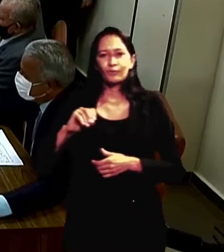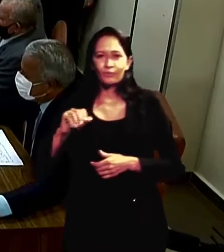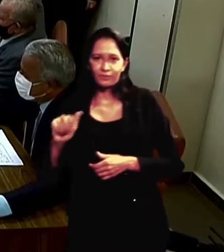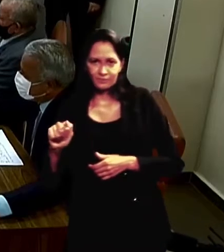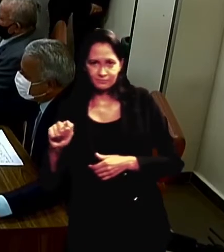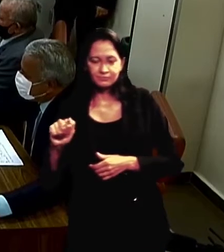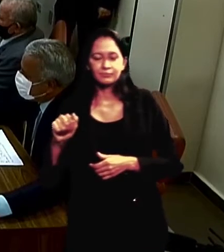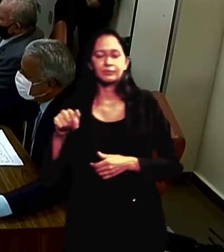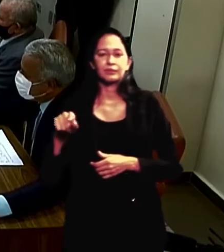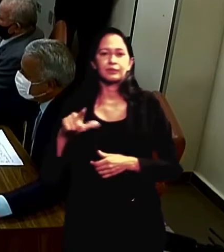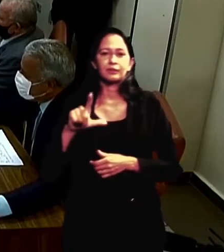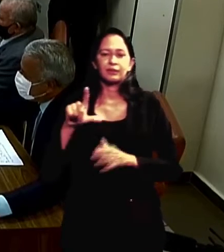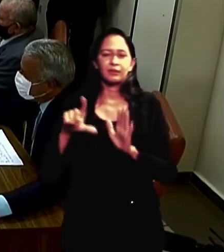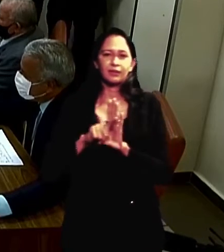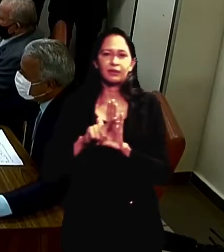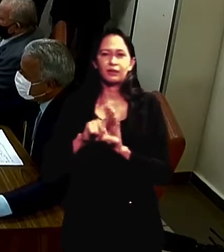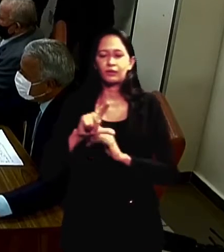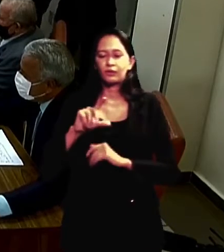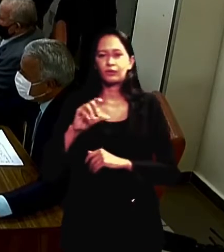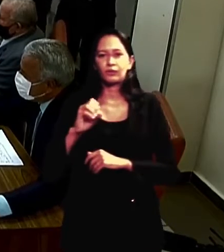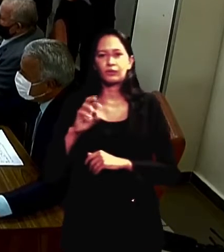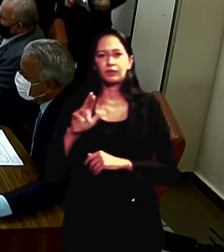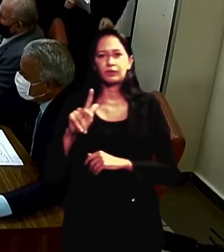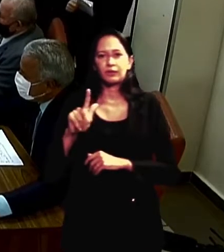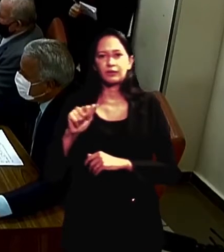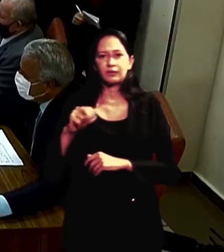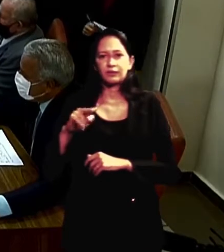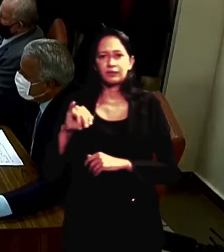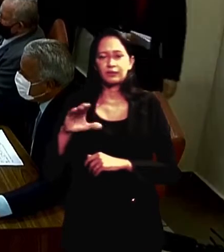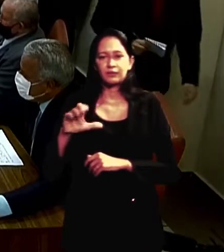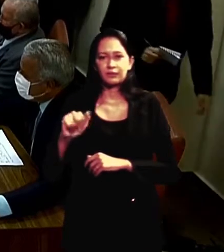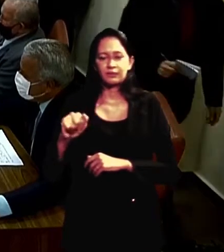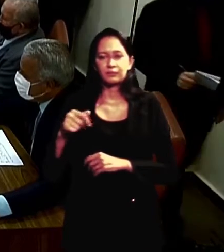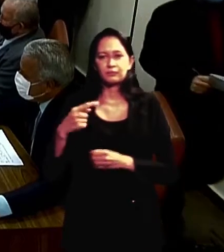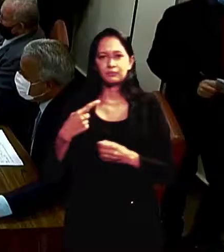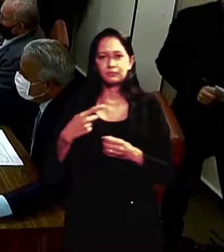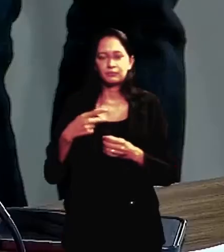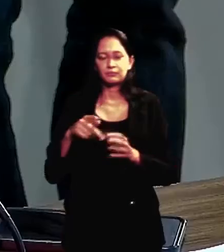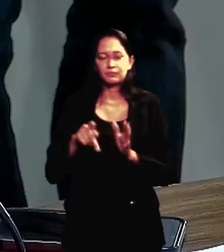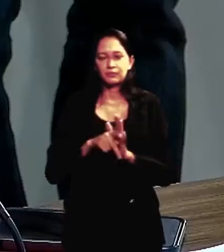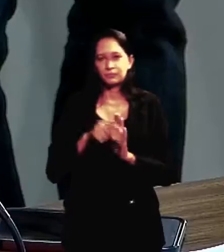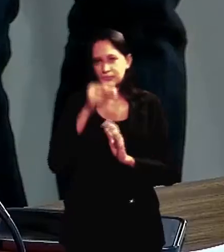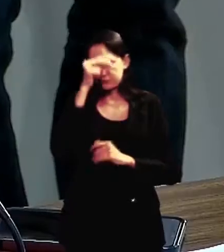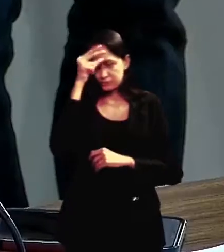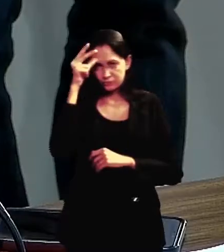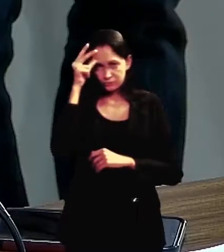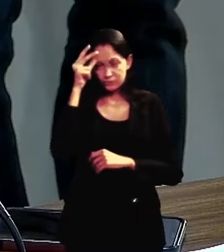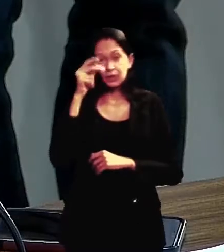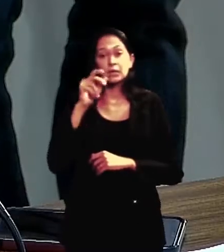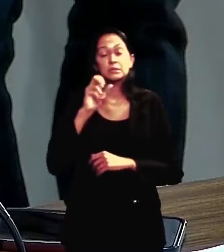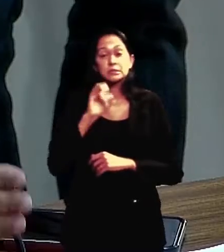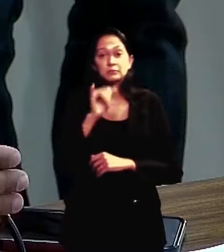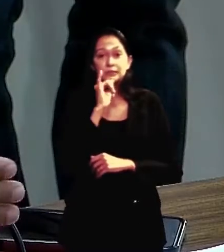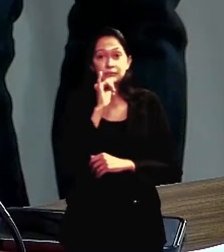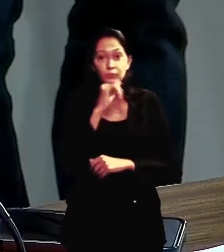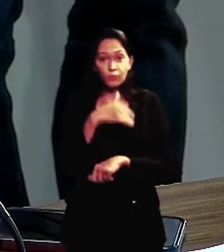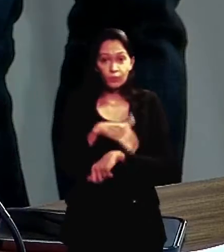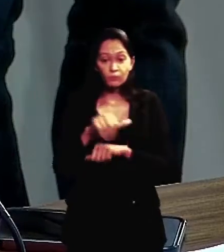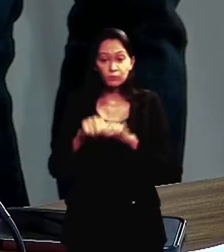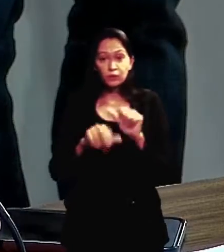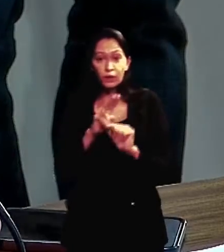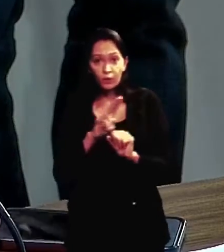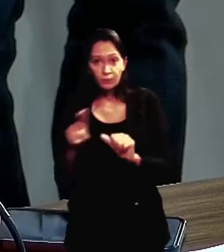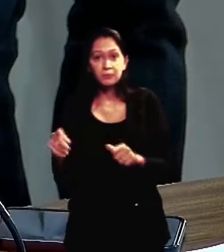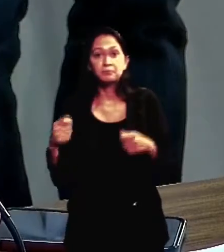município exige que quando você for trocar nome de uma rua, que tenha as assinaturas dos moradores. Essa